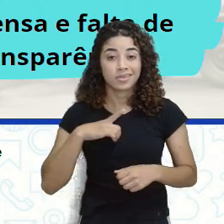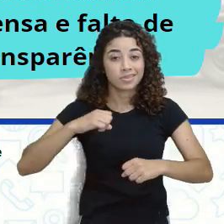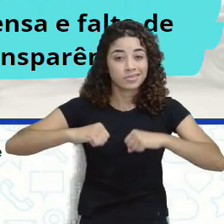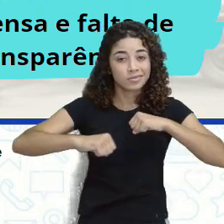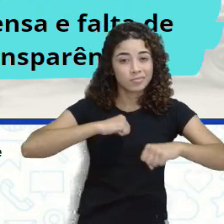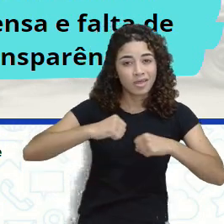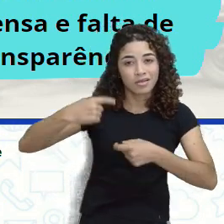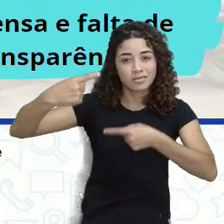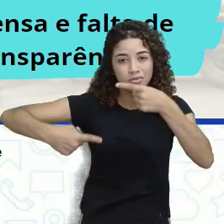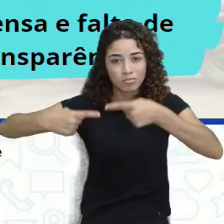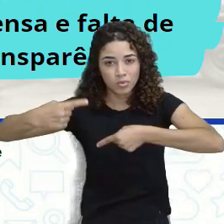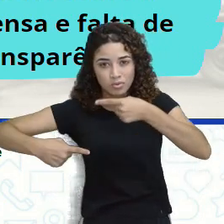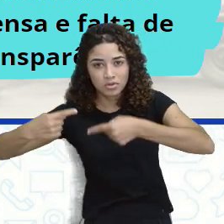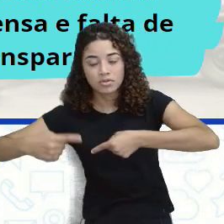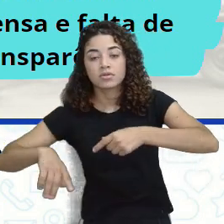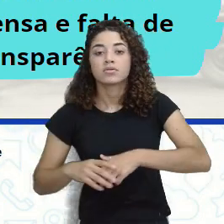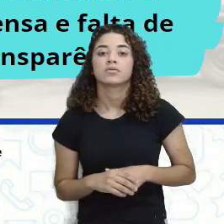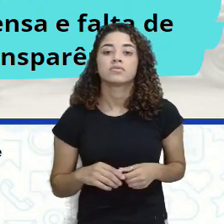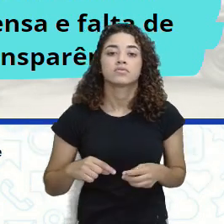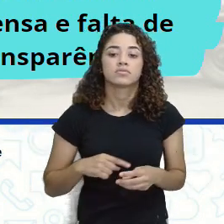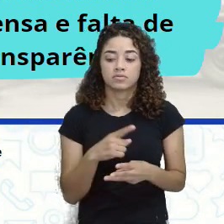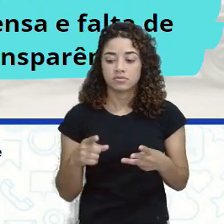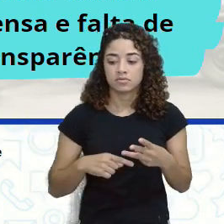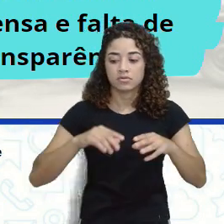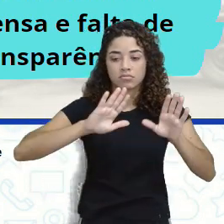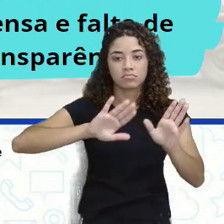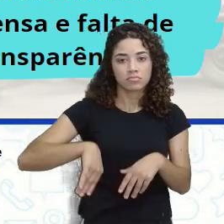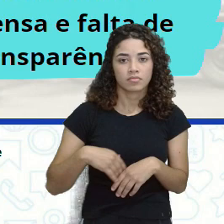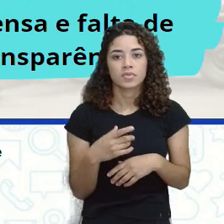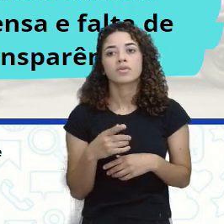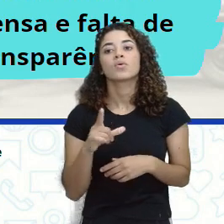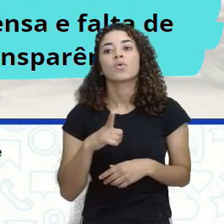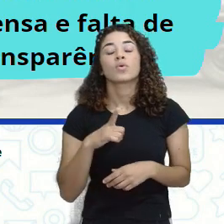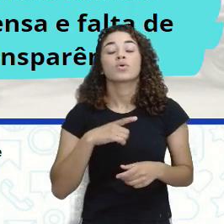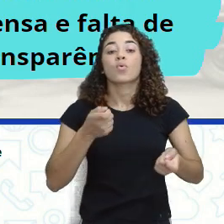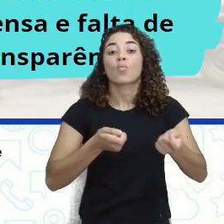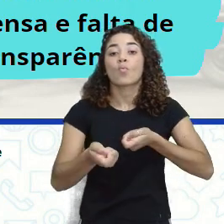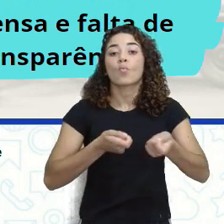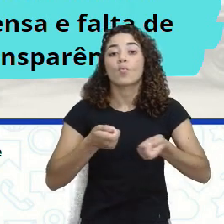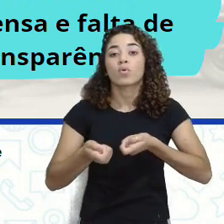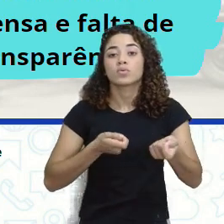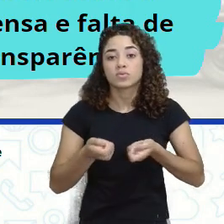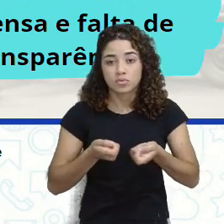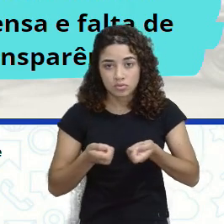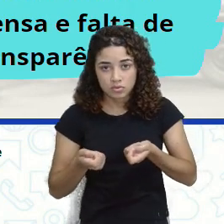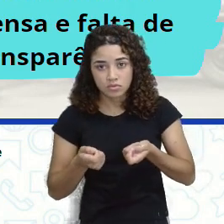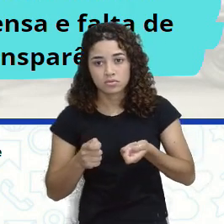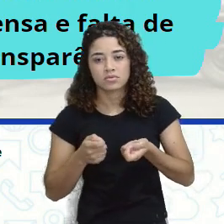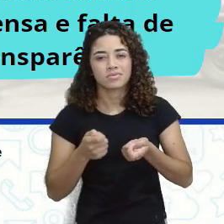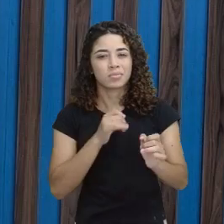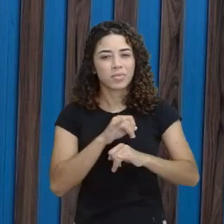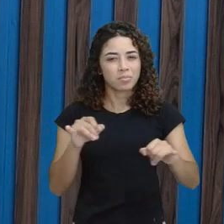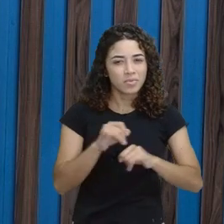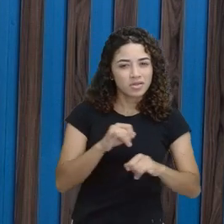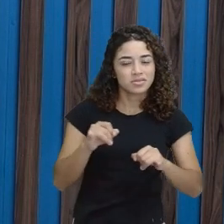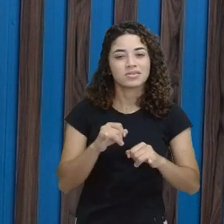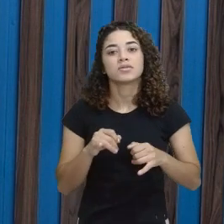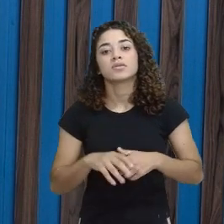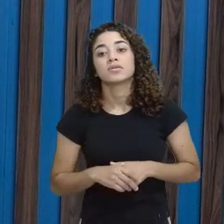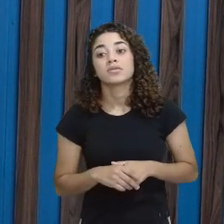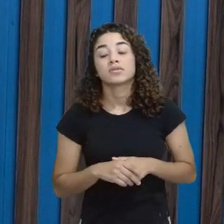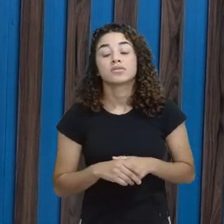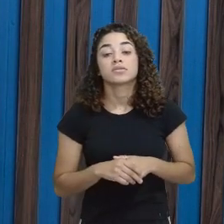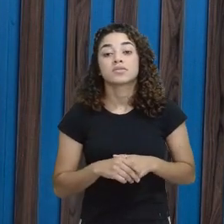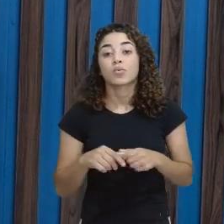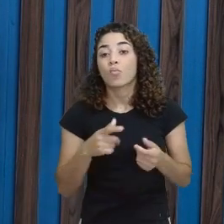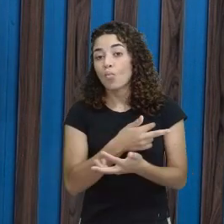de debates políticos, controle sobre a imprensa e falta de transparência, e o autoritarismo, violência e